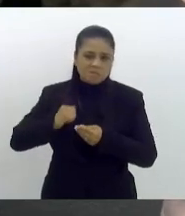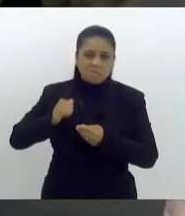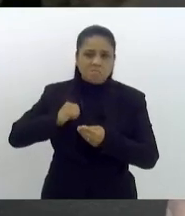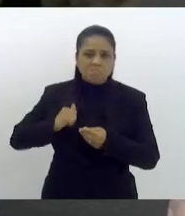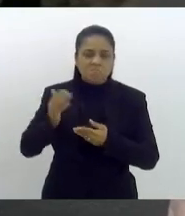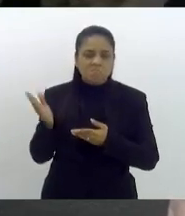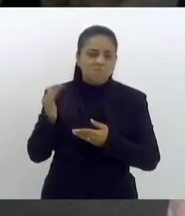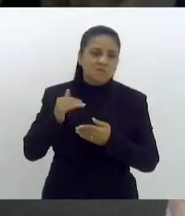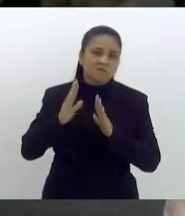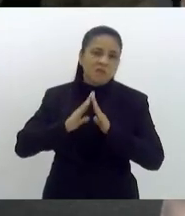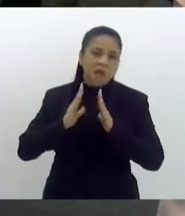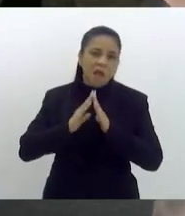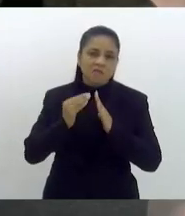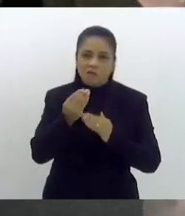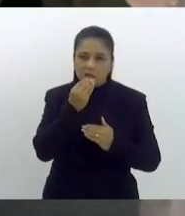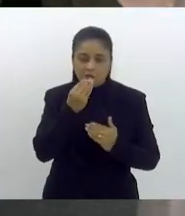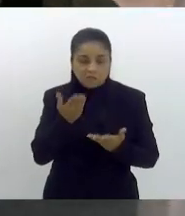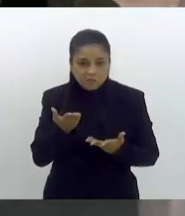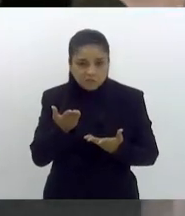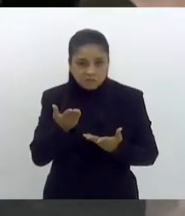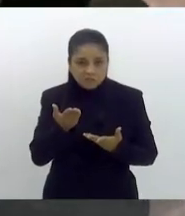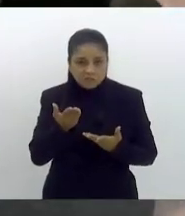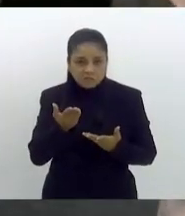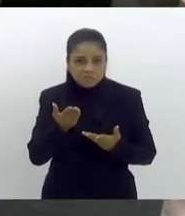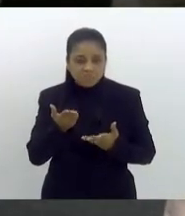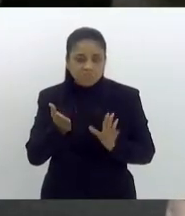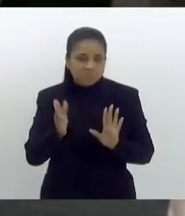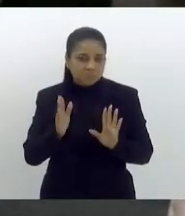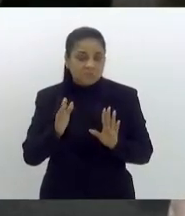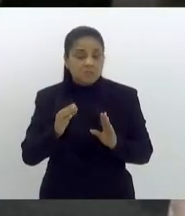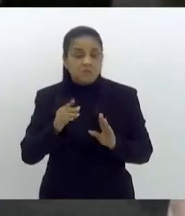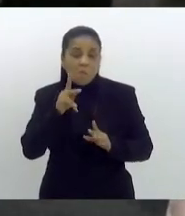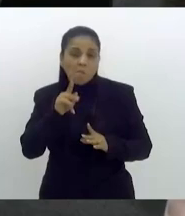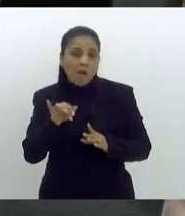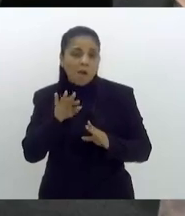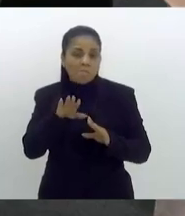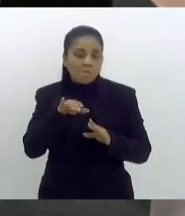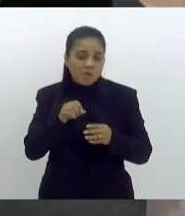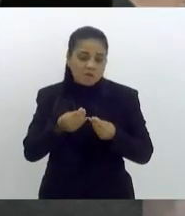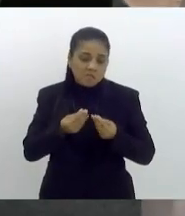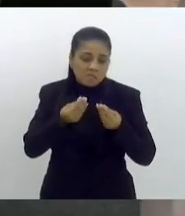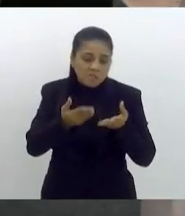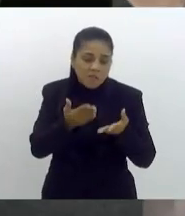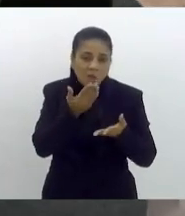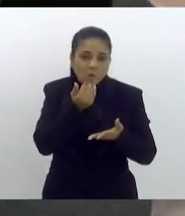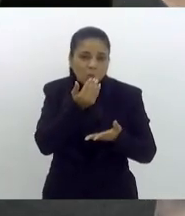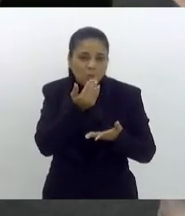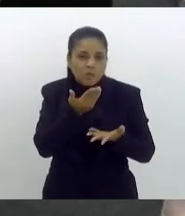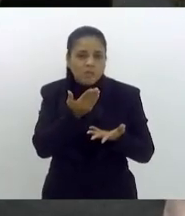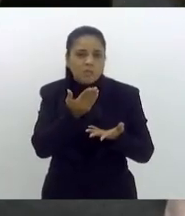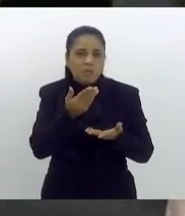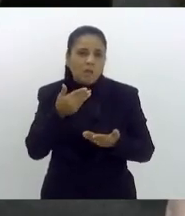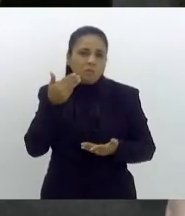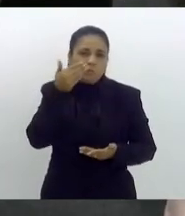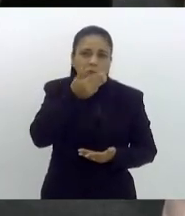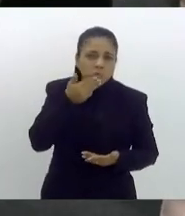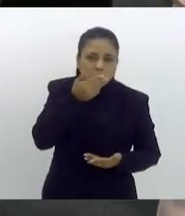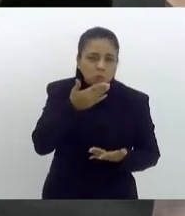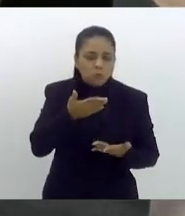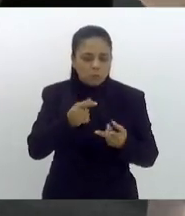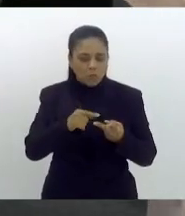proíbe se o pai quiser dar para ela né uma determinada comida rica em açúcar